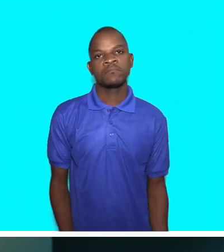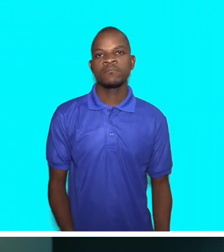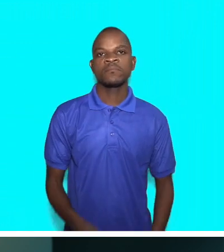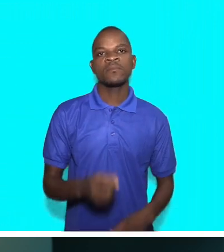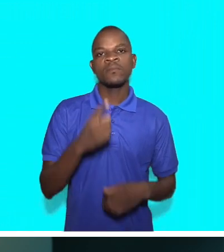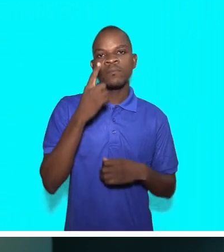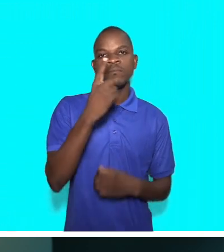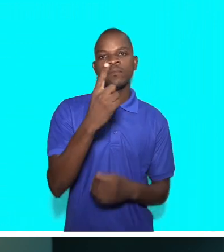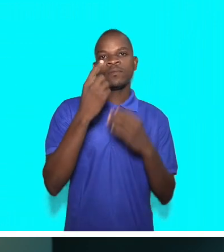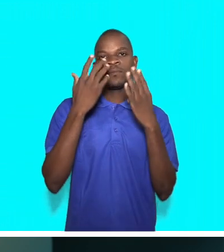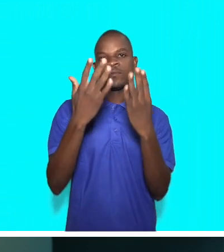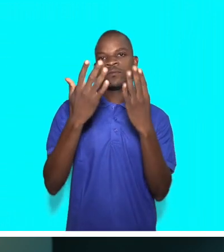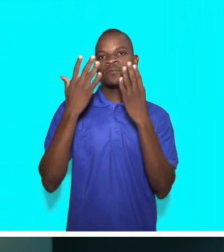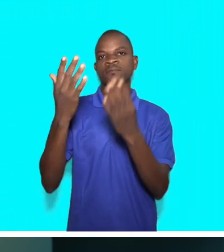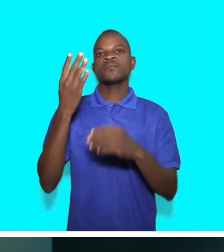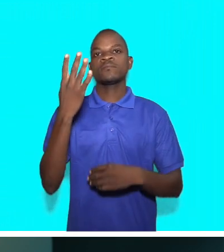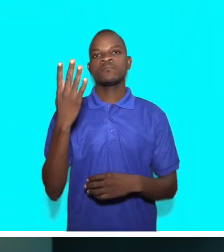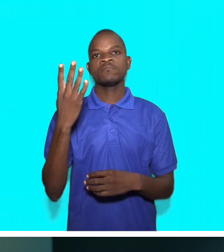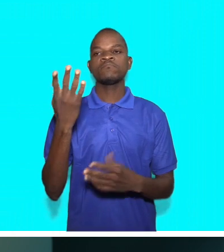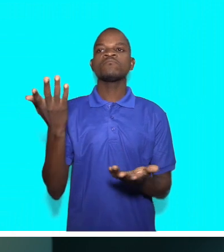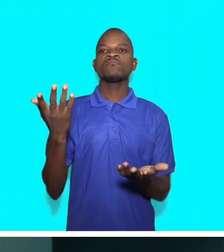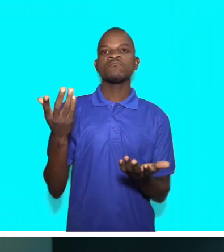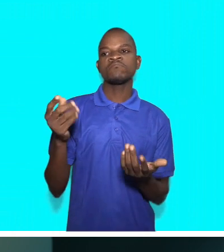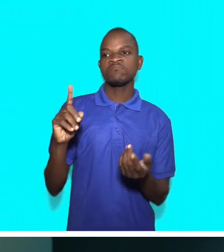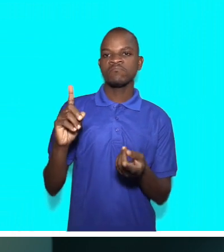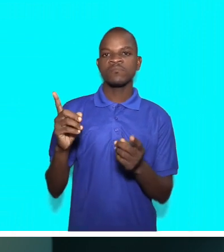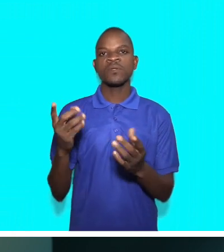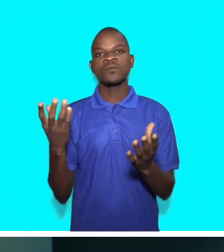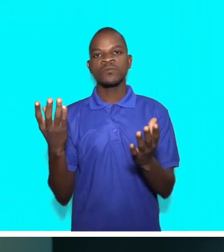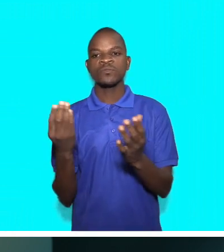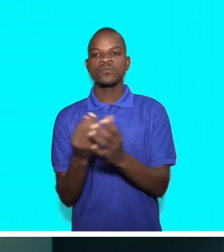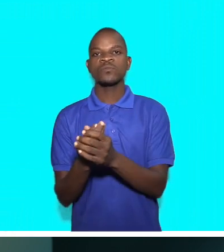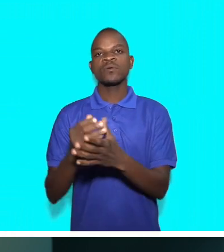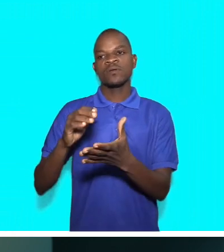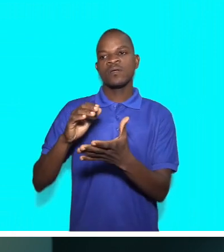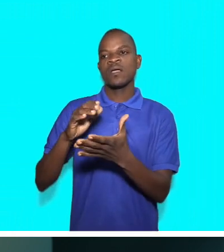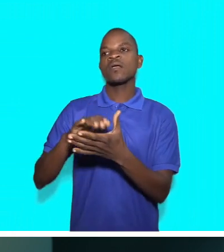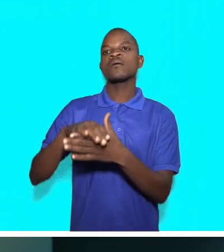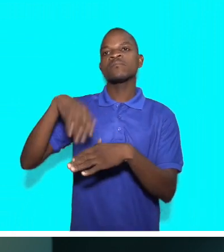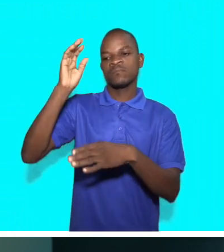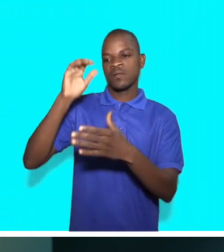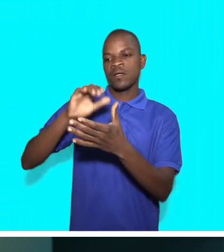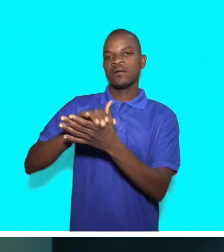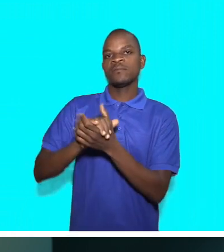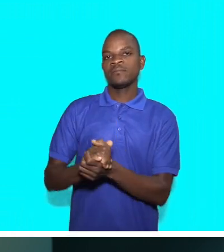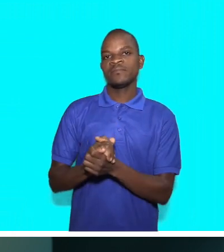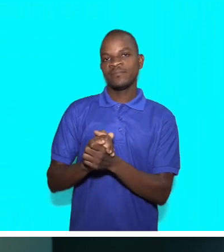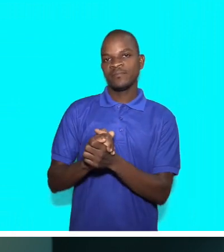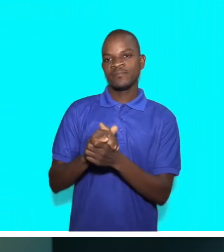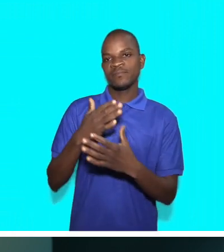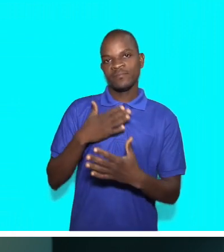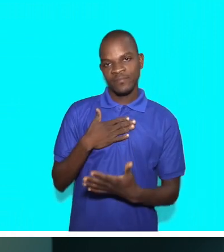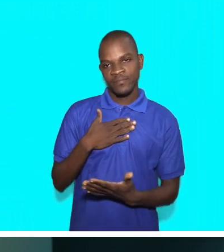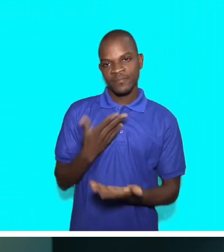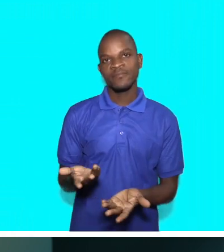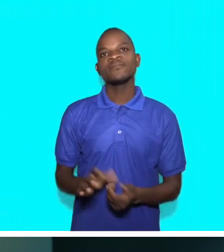Em 94, por intermédio de um grande amigo meu,